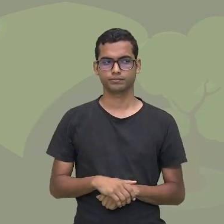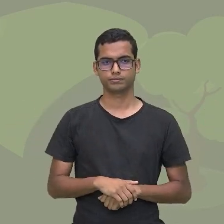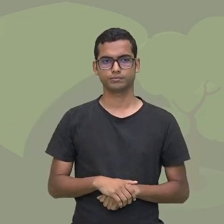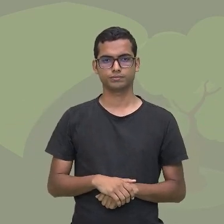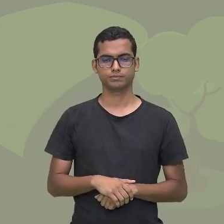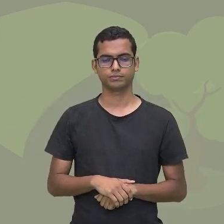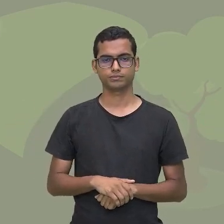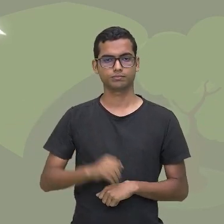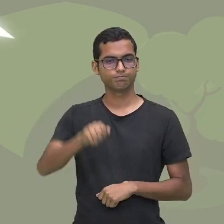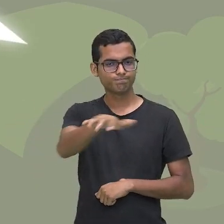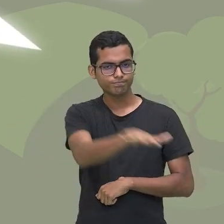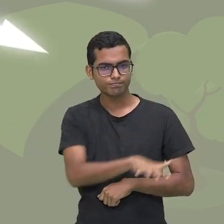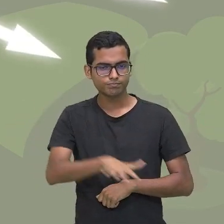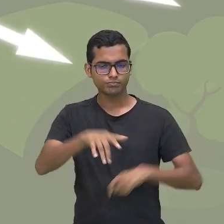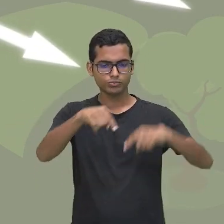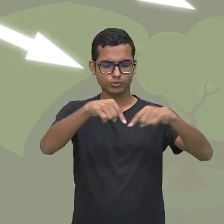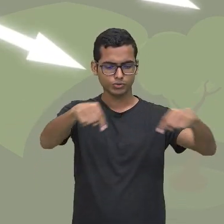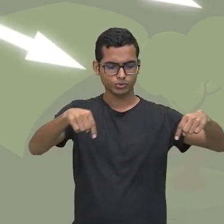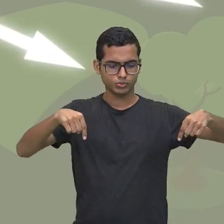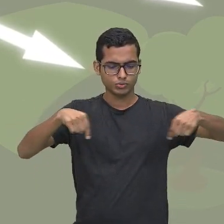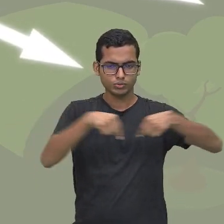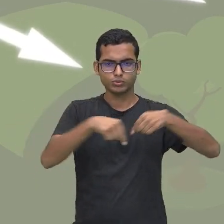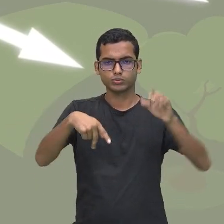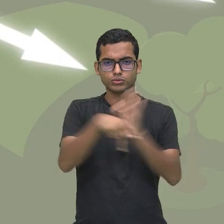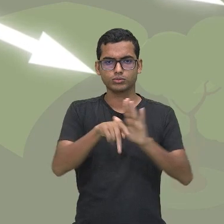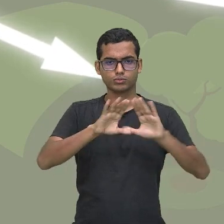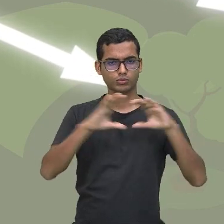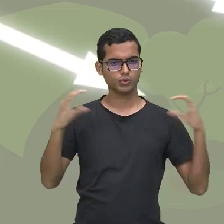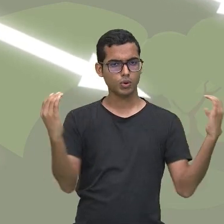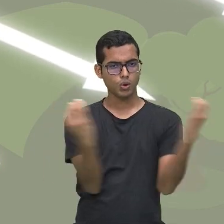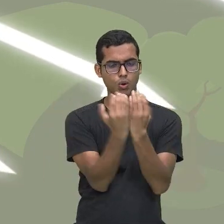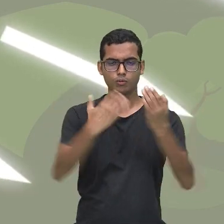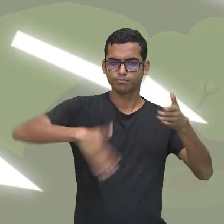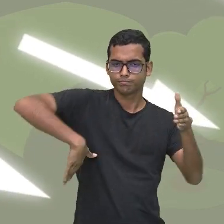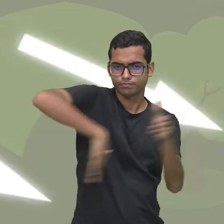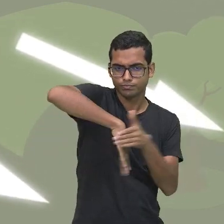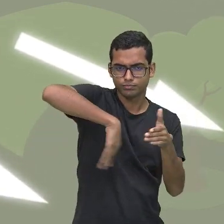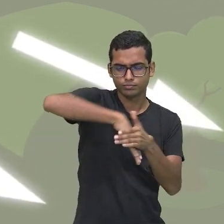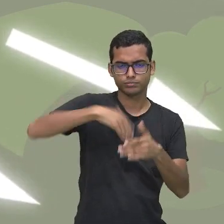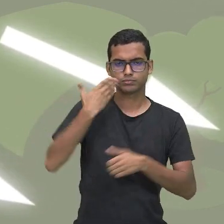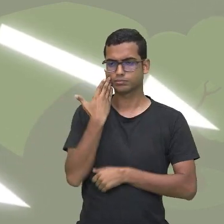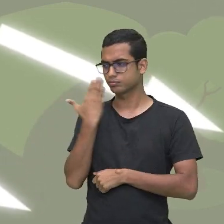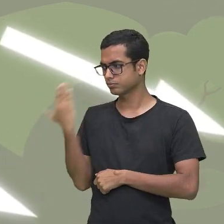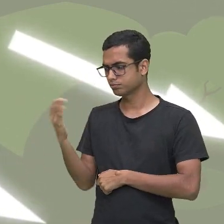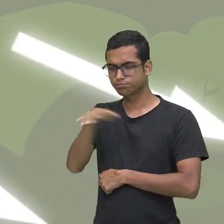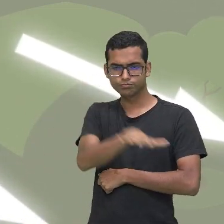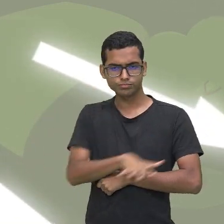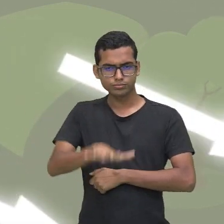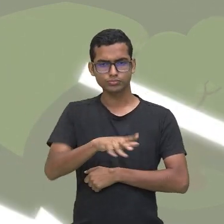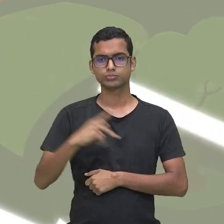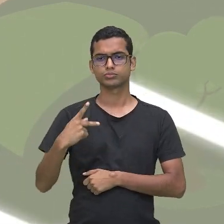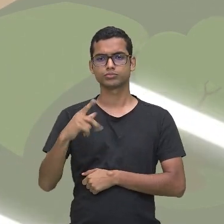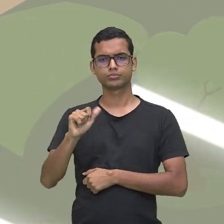essa parte do campo de futebol, que é o plano, ele pode se estender